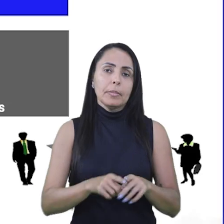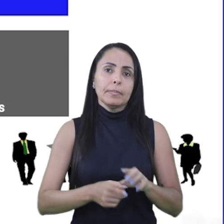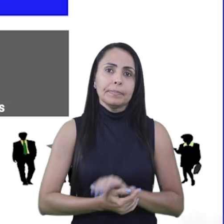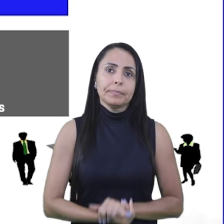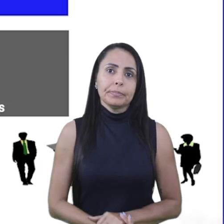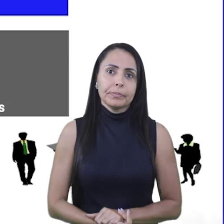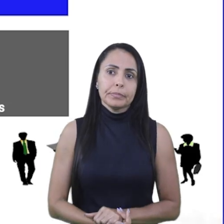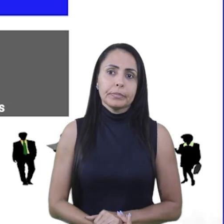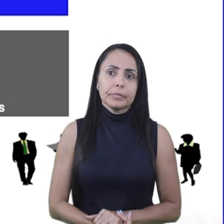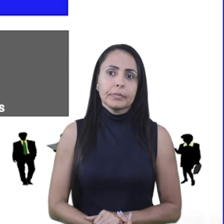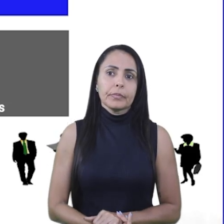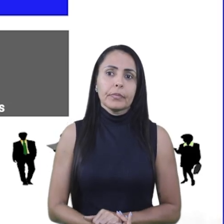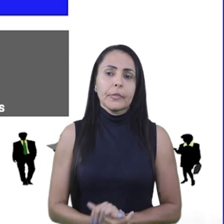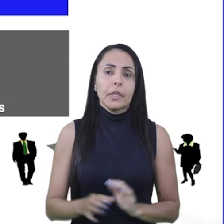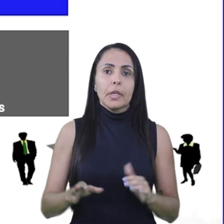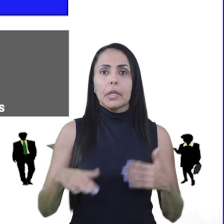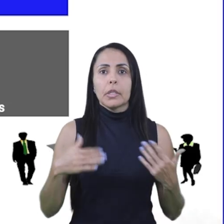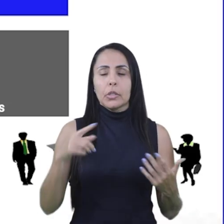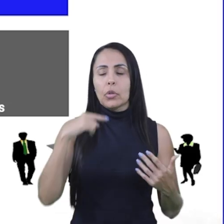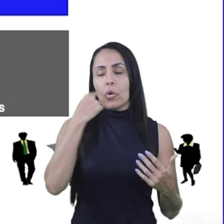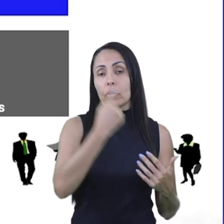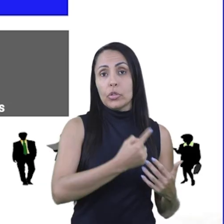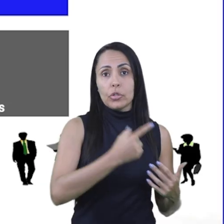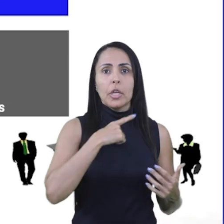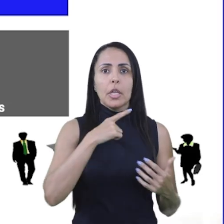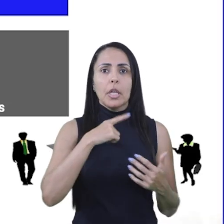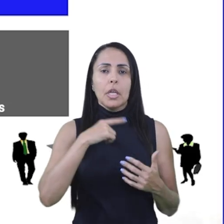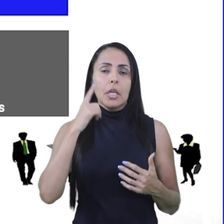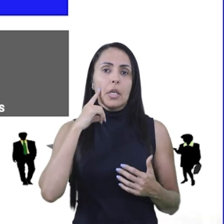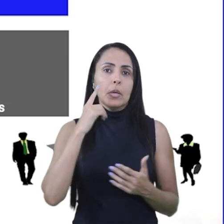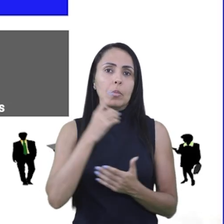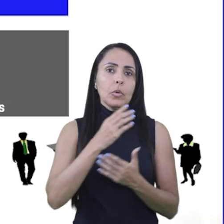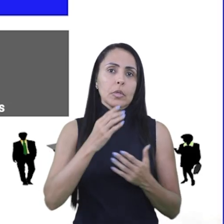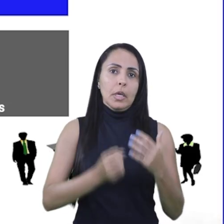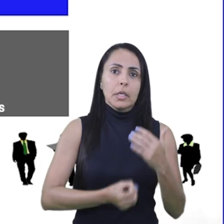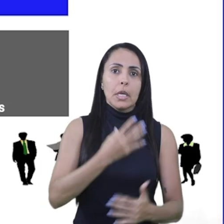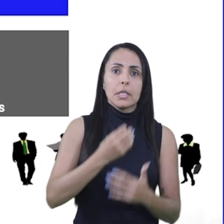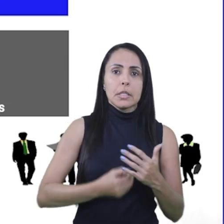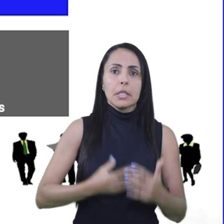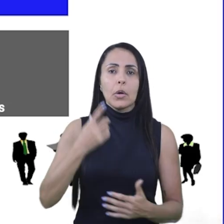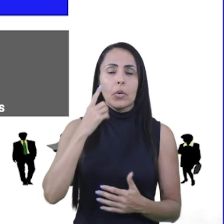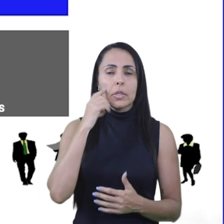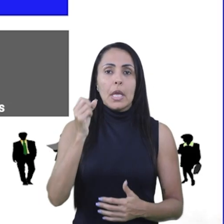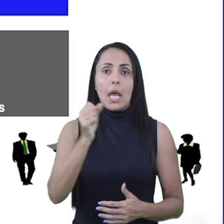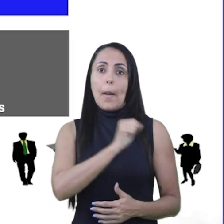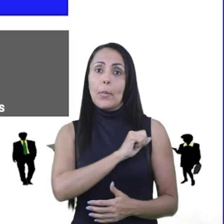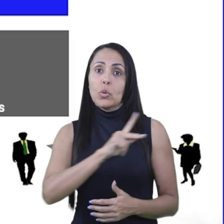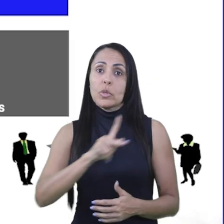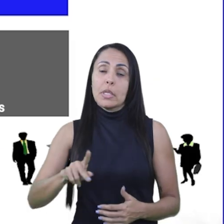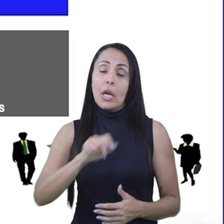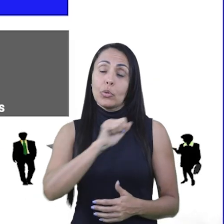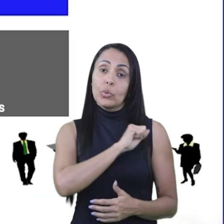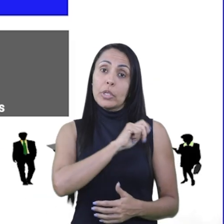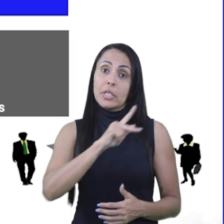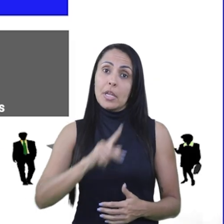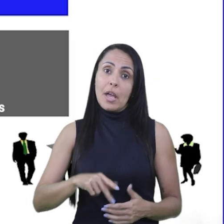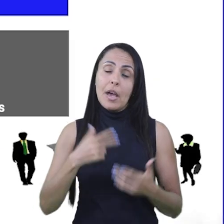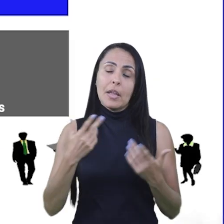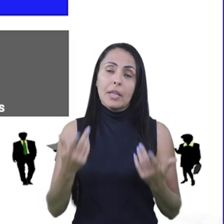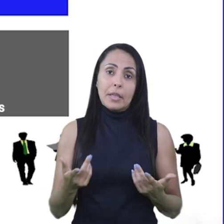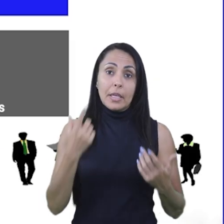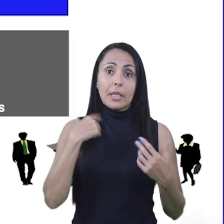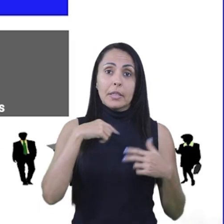acidentes, né? E aí a gente tem em 1923 a criação de aposentadoria para a gente já ter esse